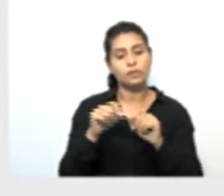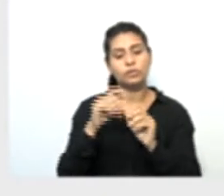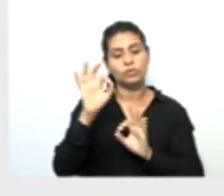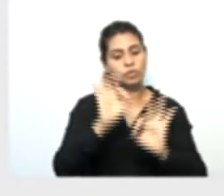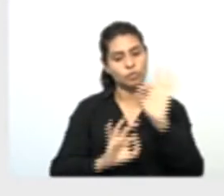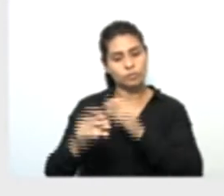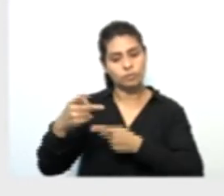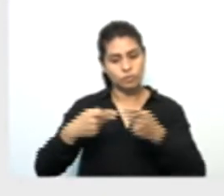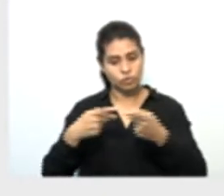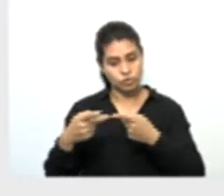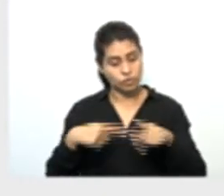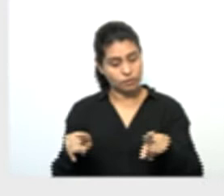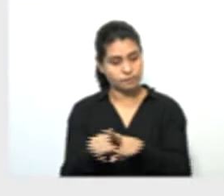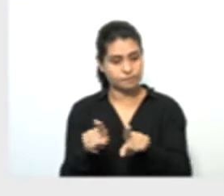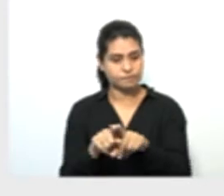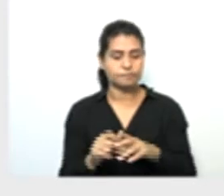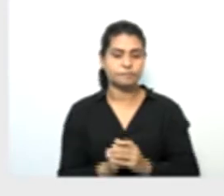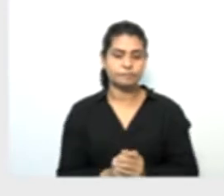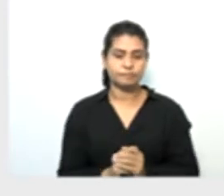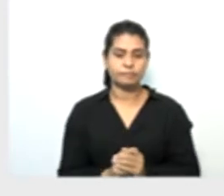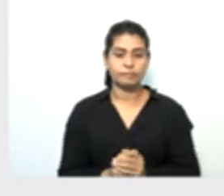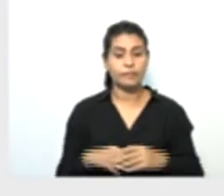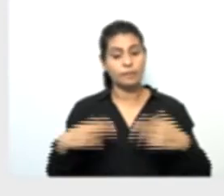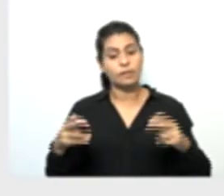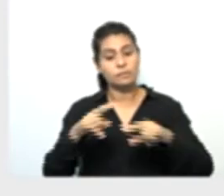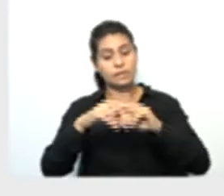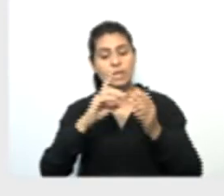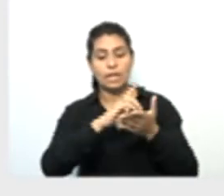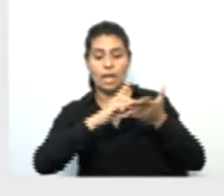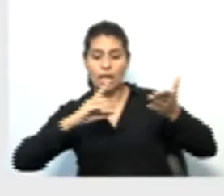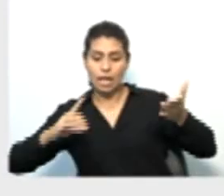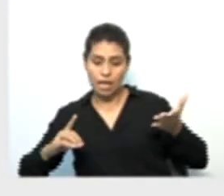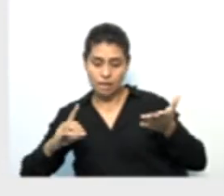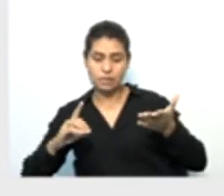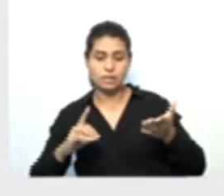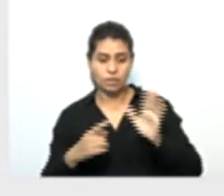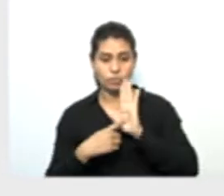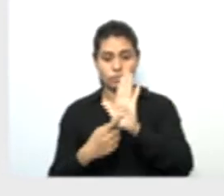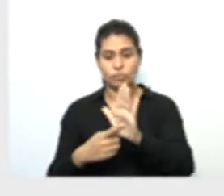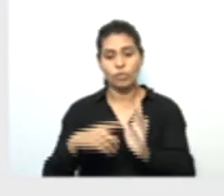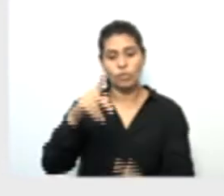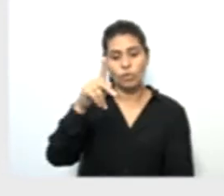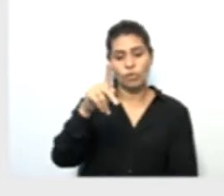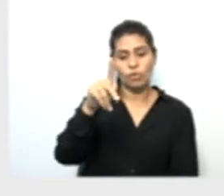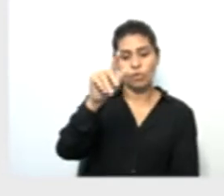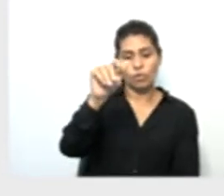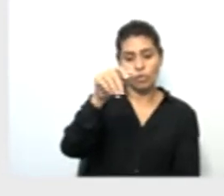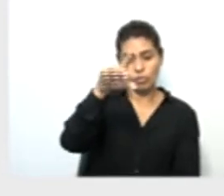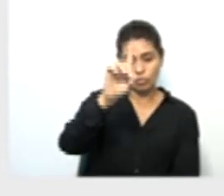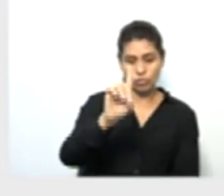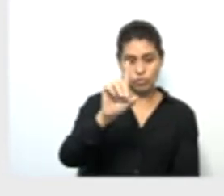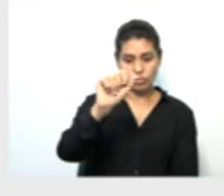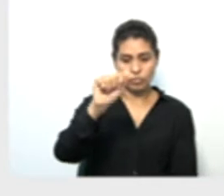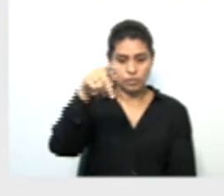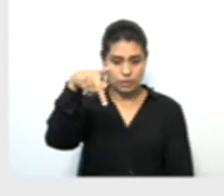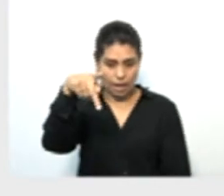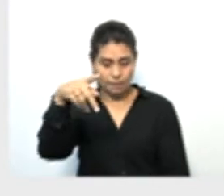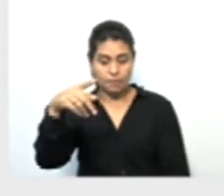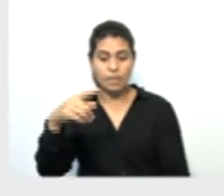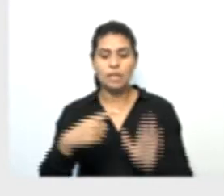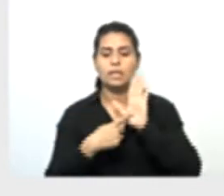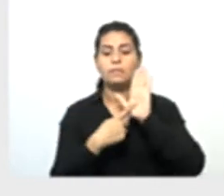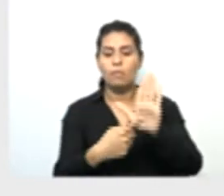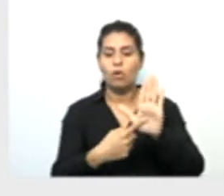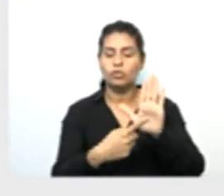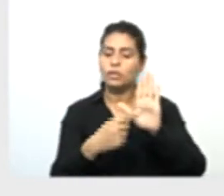projetos. Para isso, é preciso ter a declaração de aptidão ao PRONAF, o DAP. É ela que identifica o produtor como